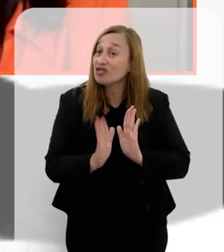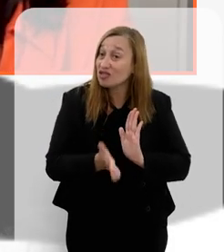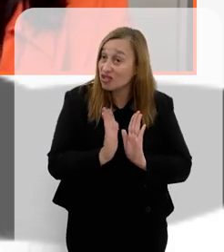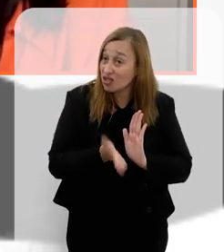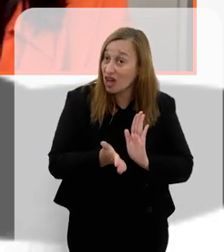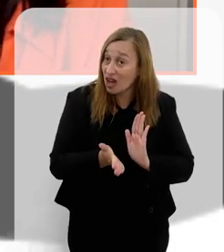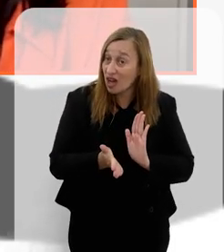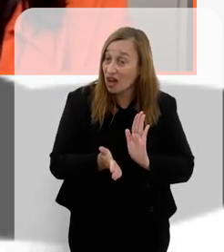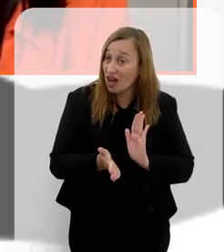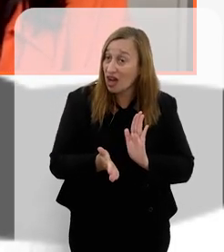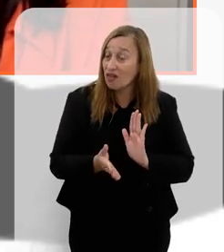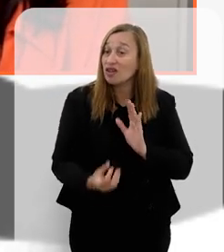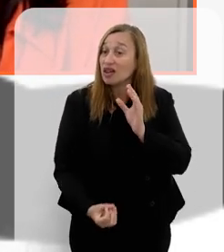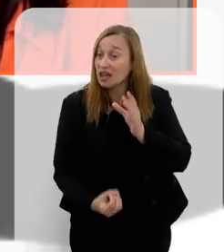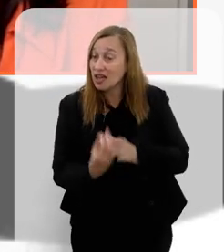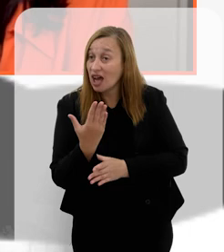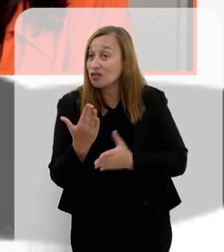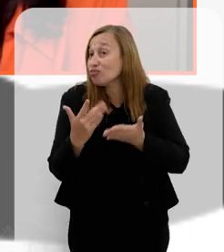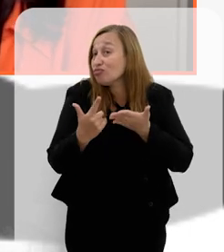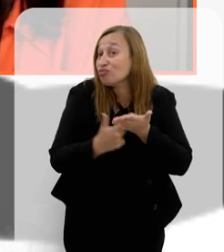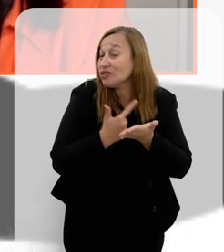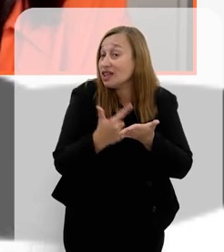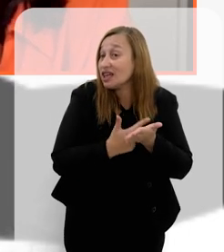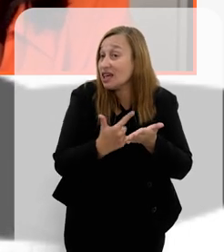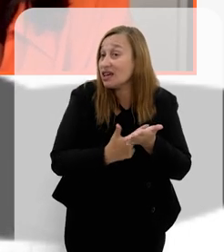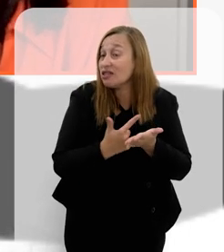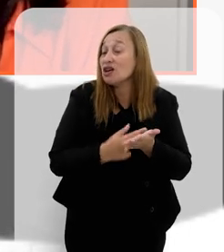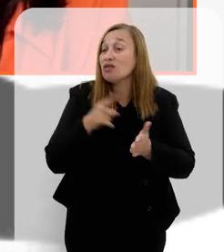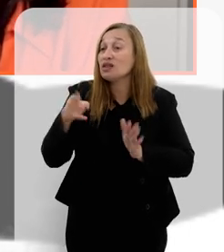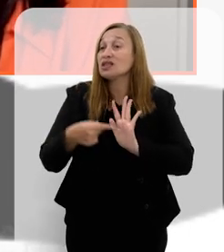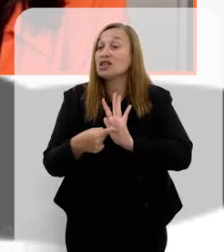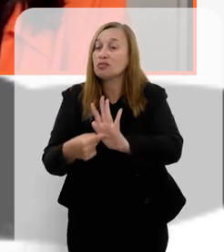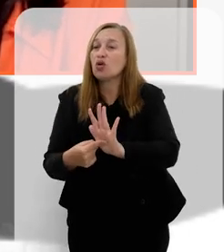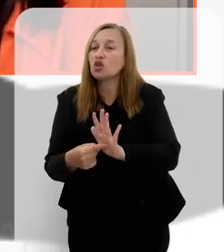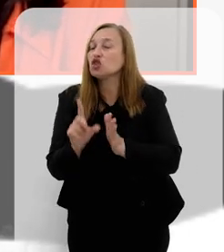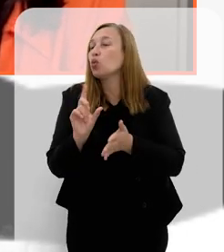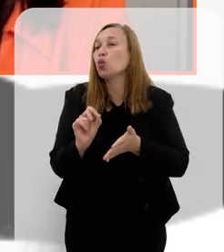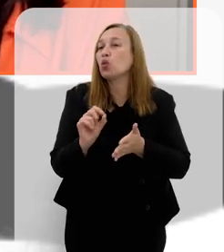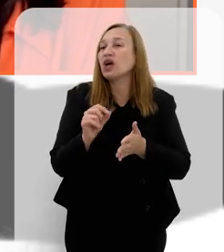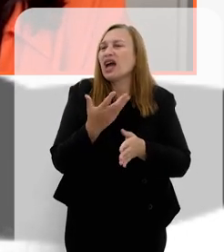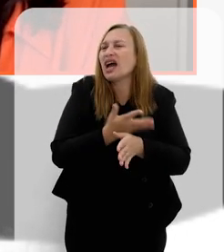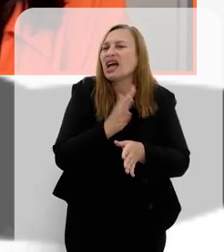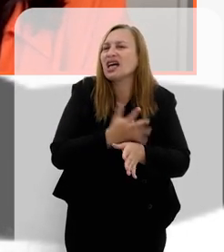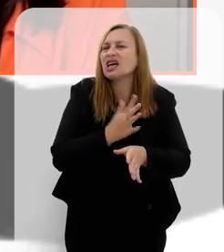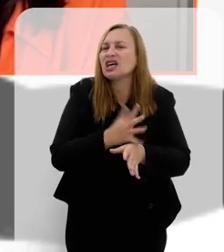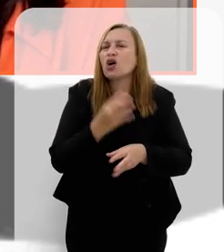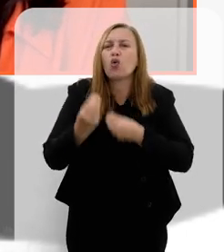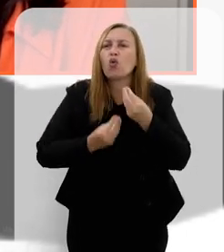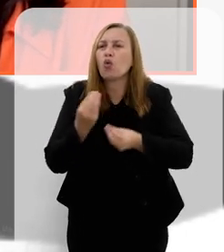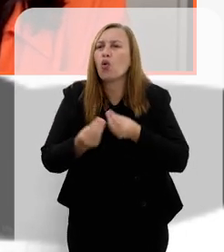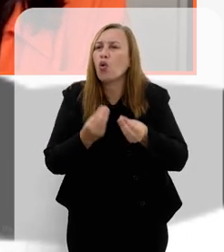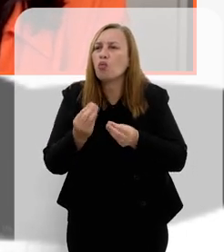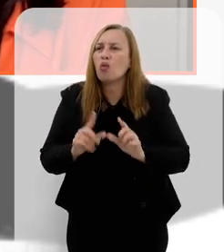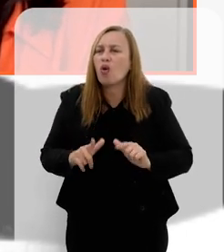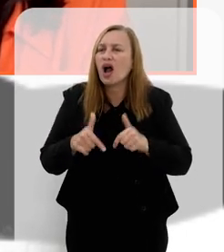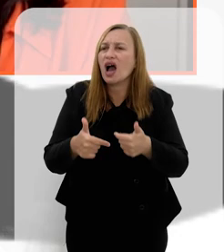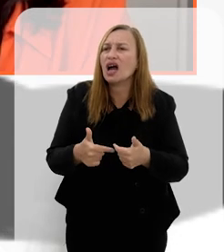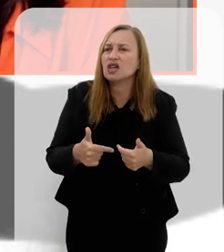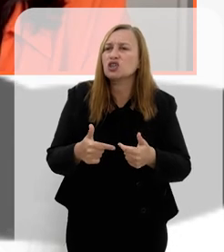já rendeu um livro. E aí vocês mostram o quê? A dinâmica, a prática, como é que funciona